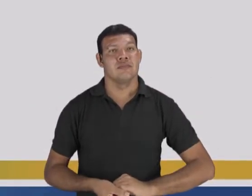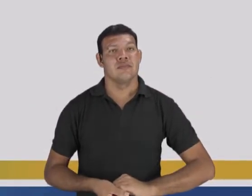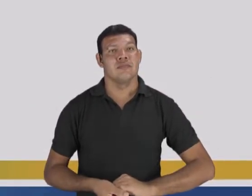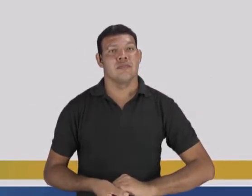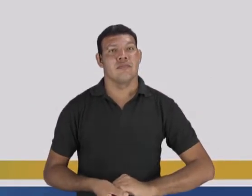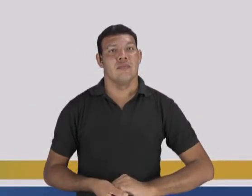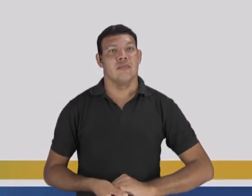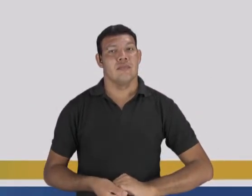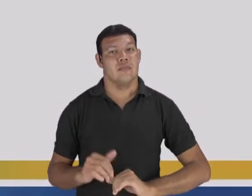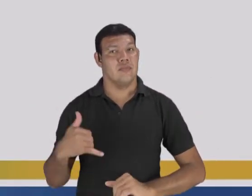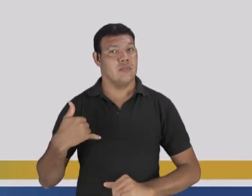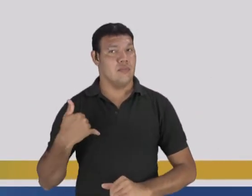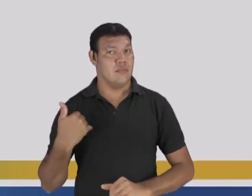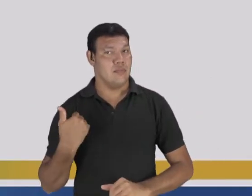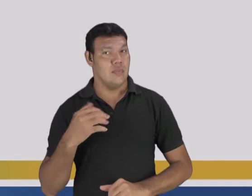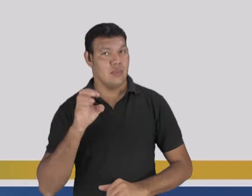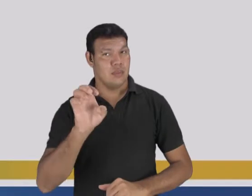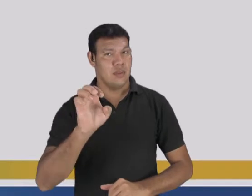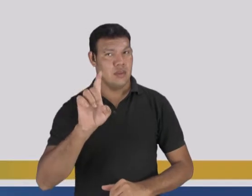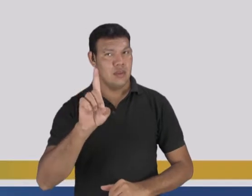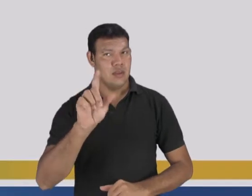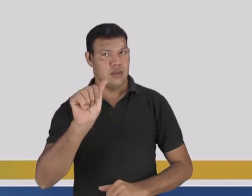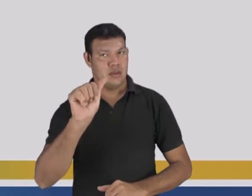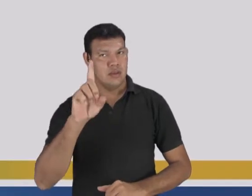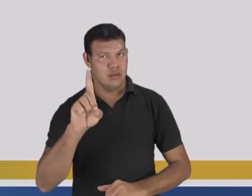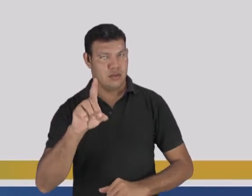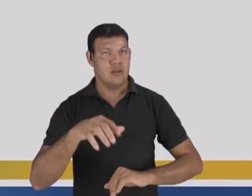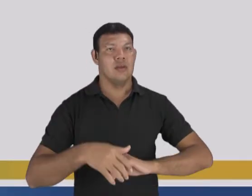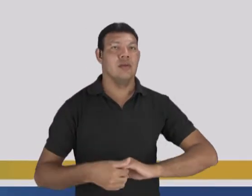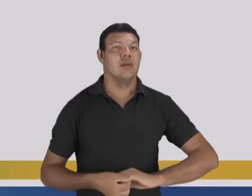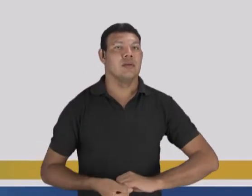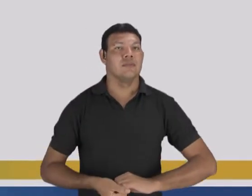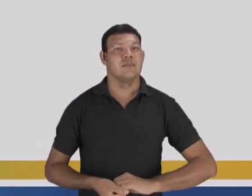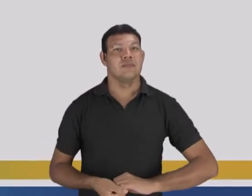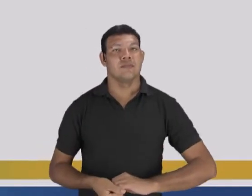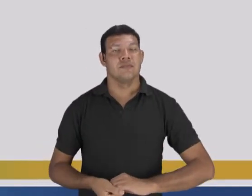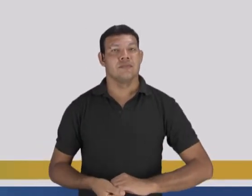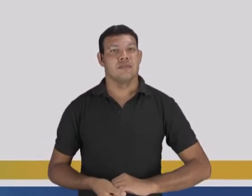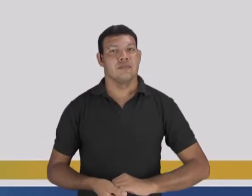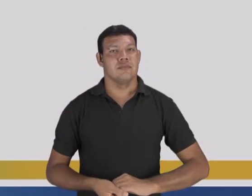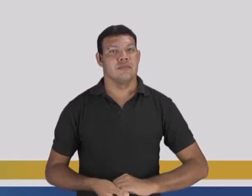Aí temos edad, né? Que é a idade, tá?